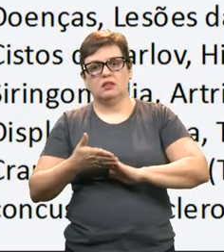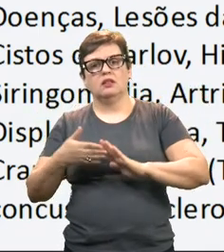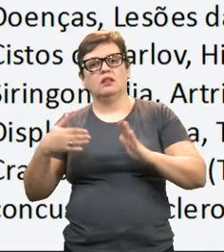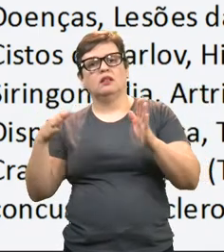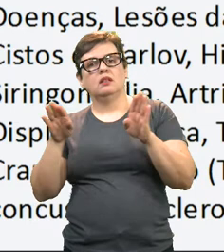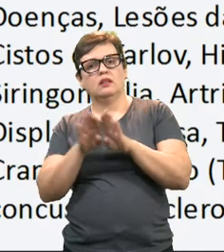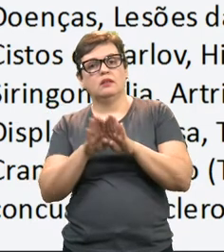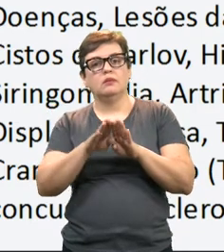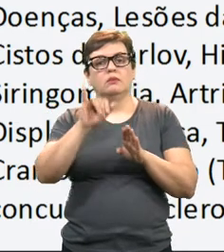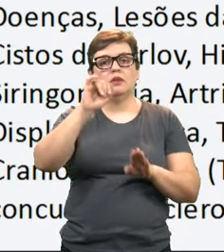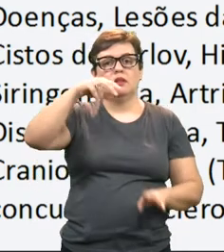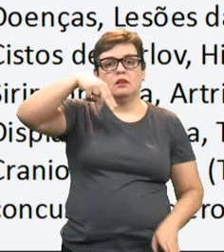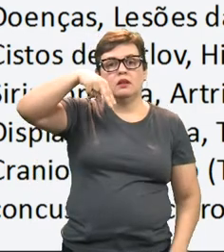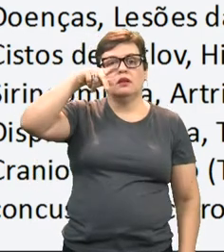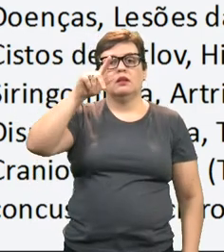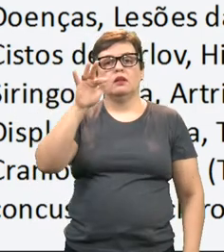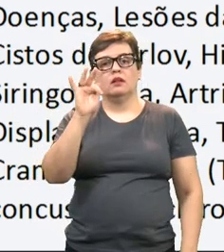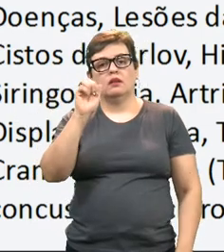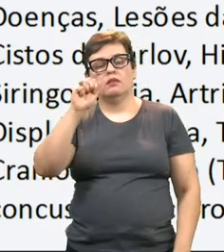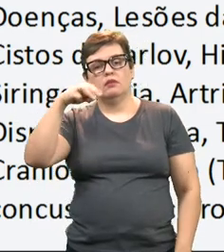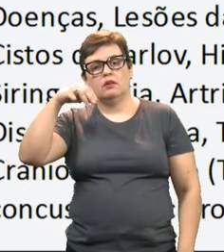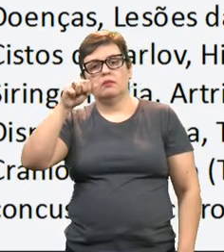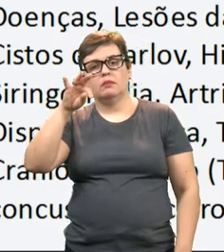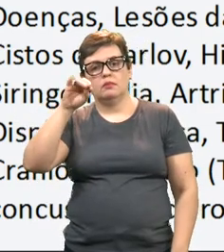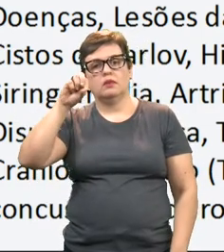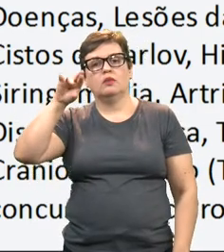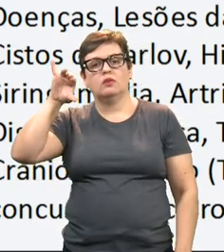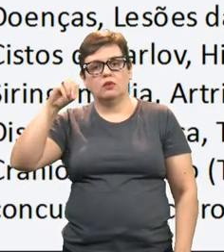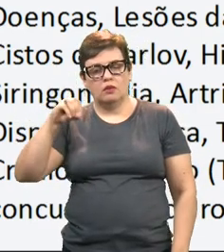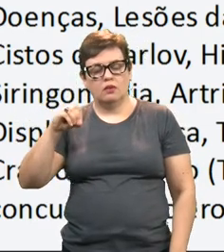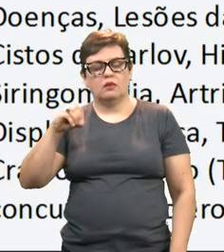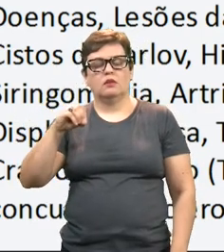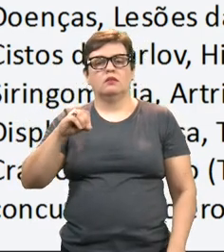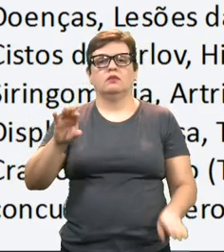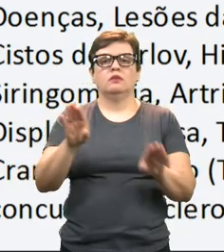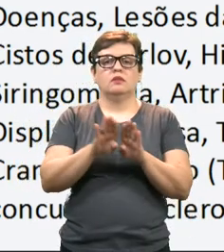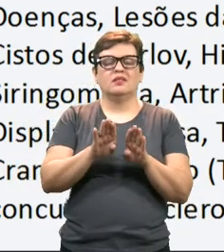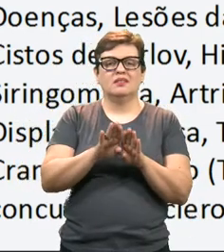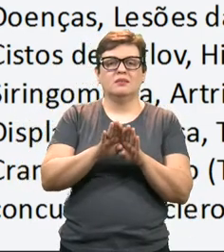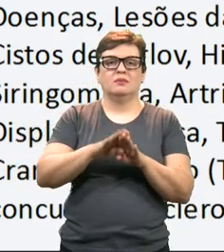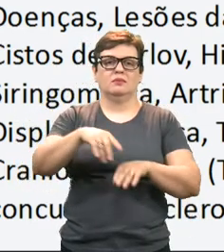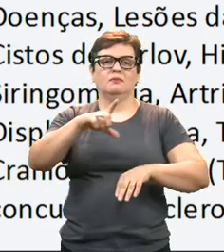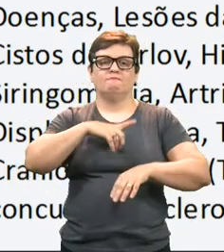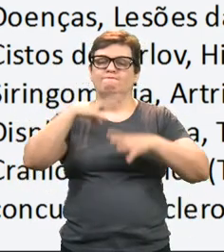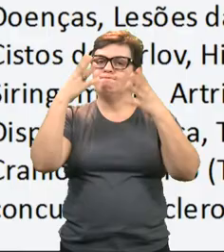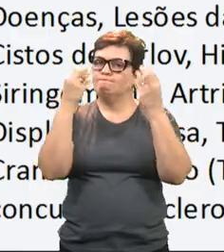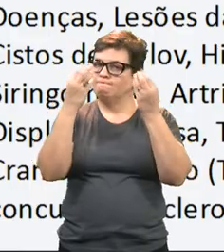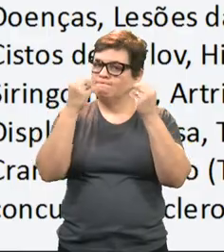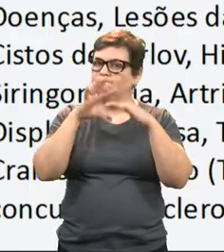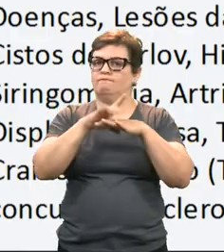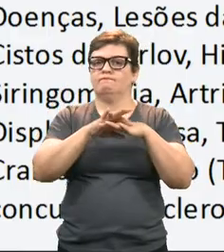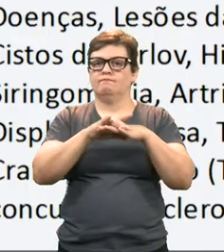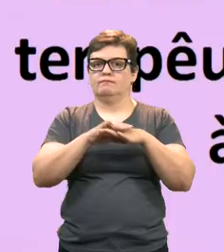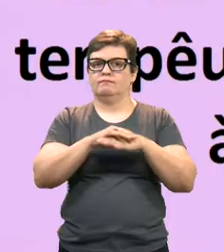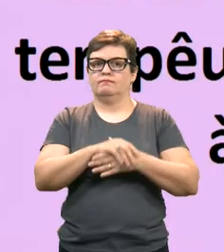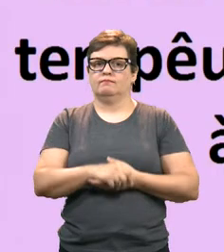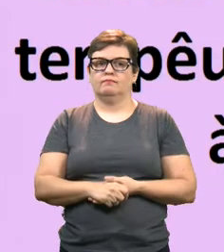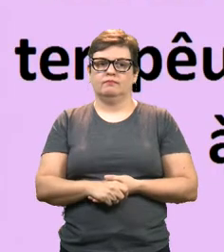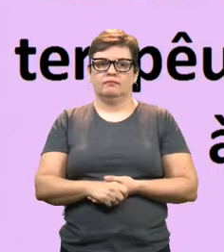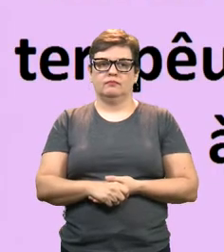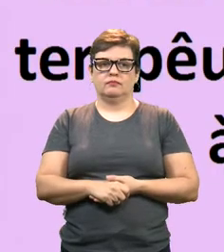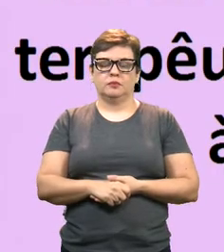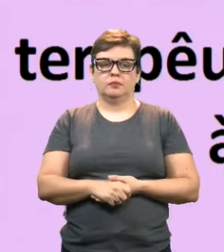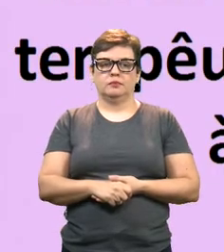doenças inflamatórias. Então, é uma gama muito grande de doenças.